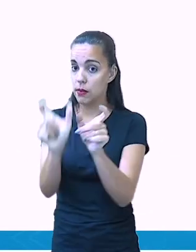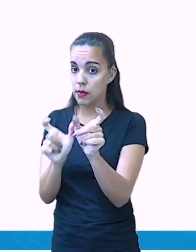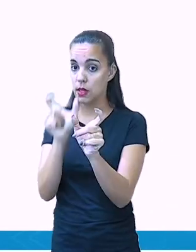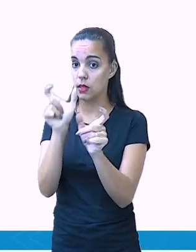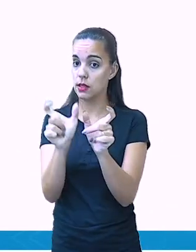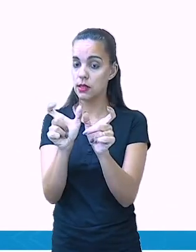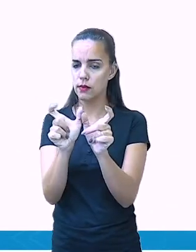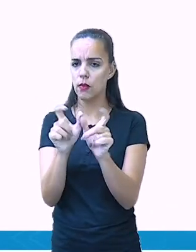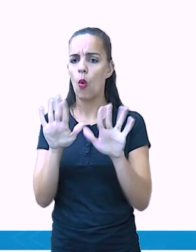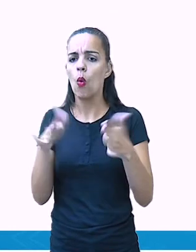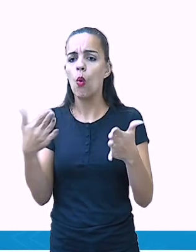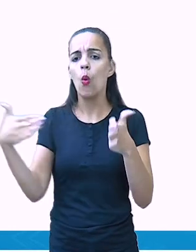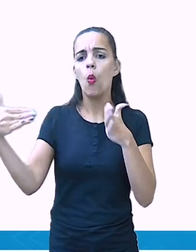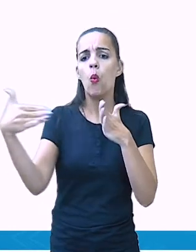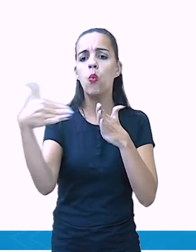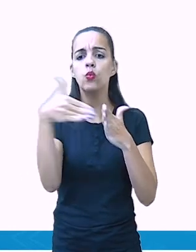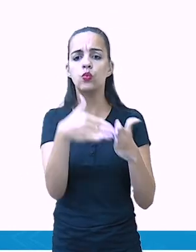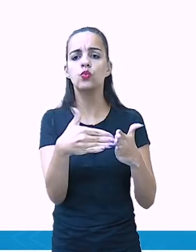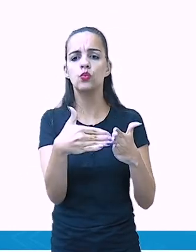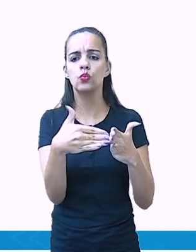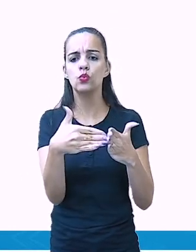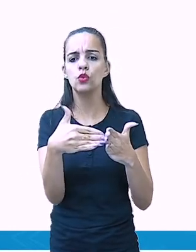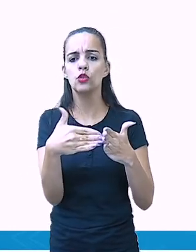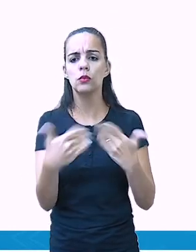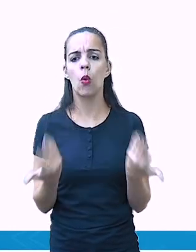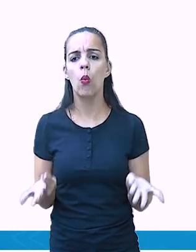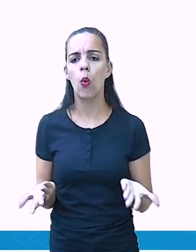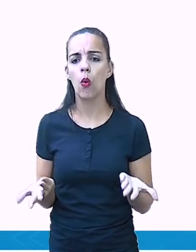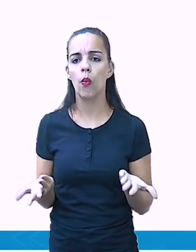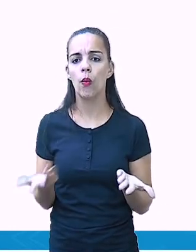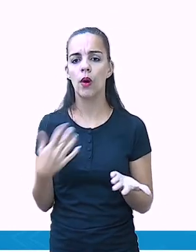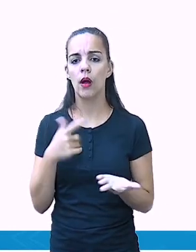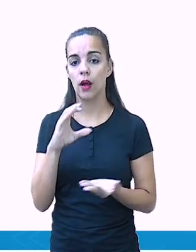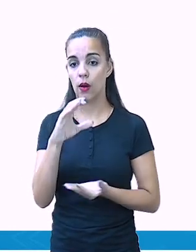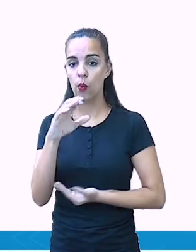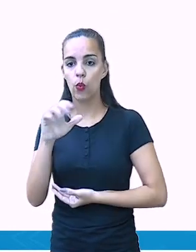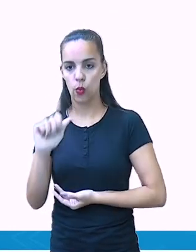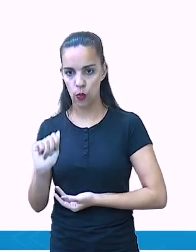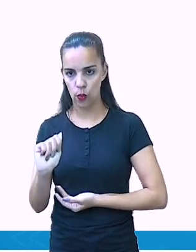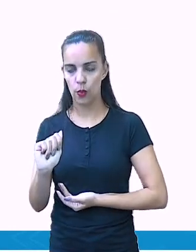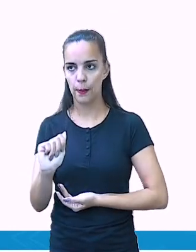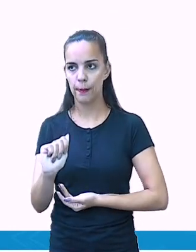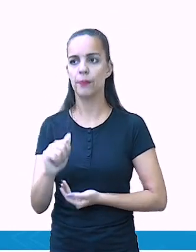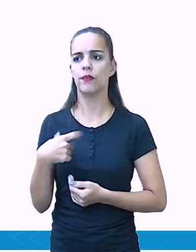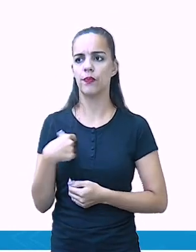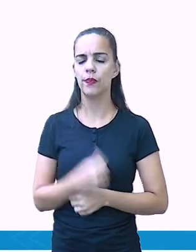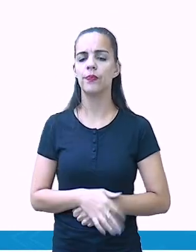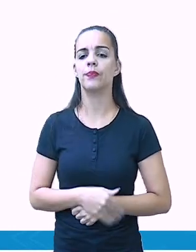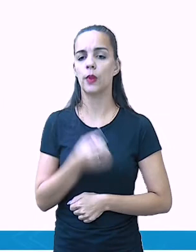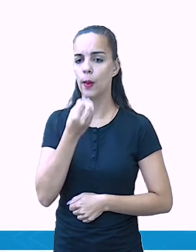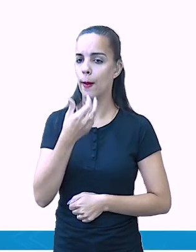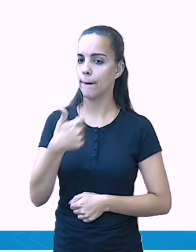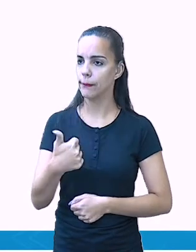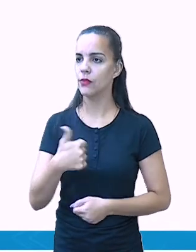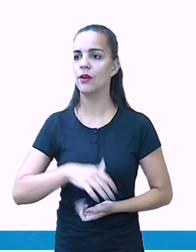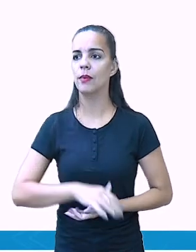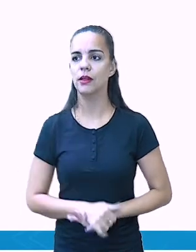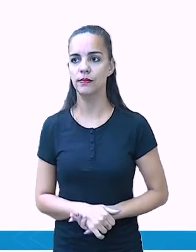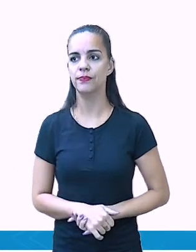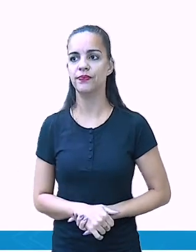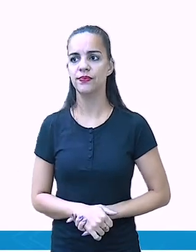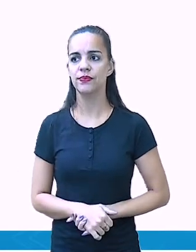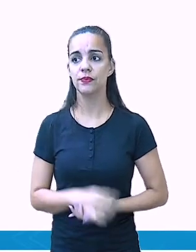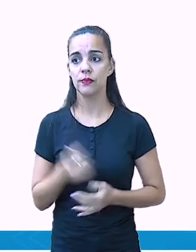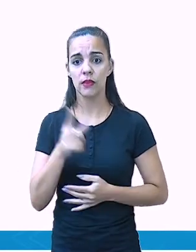a última sílaba da palavra peteca? Cá. Isso, o cá. Muito bem. Então, é importante